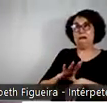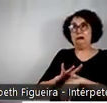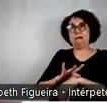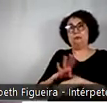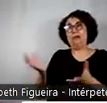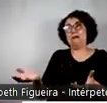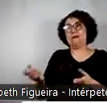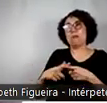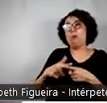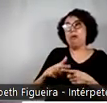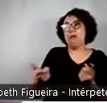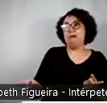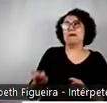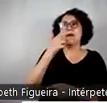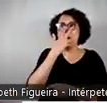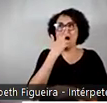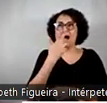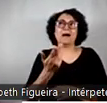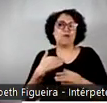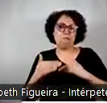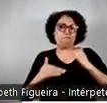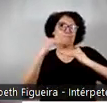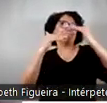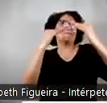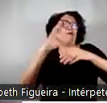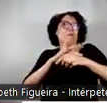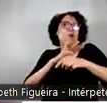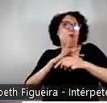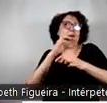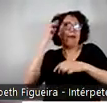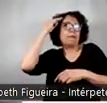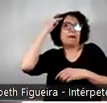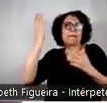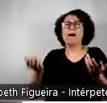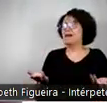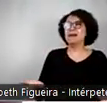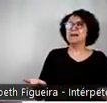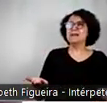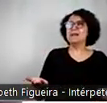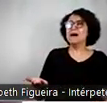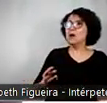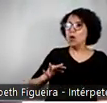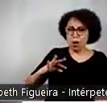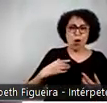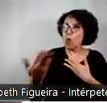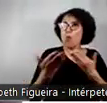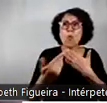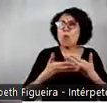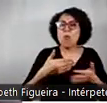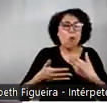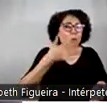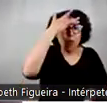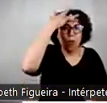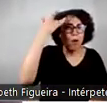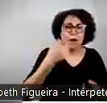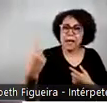passa por eventos traumáticos na vida, passa por eventos que podem ser traumáticos, e aí, quando a gente patologiza uma experiência de